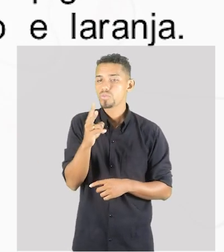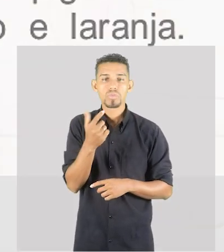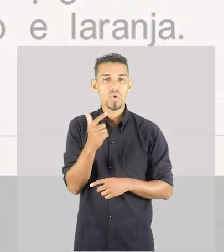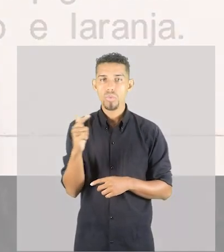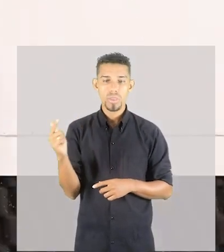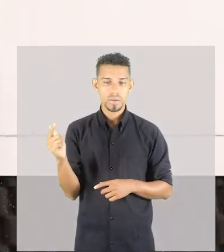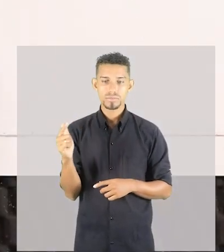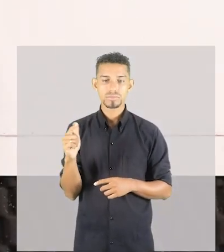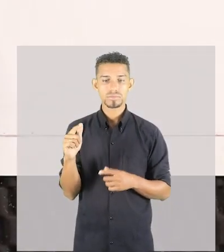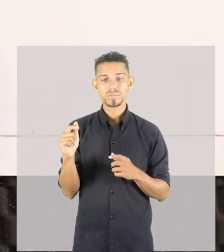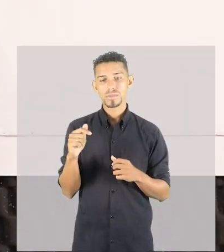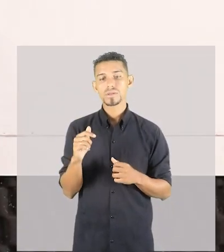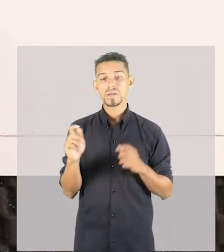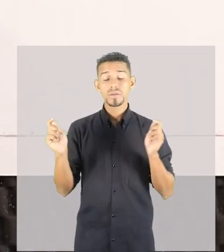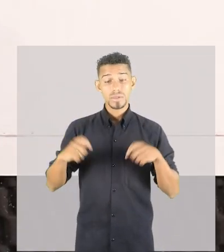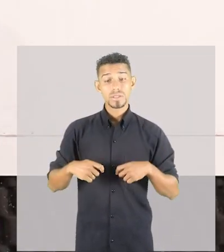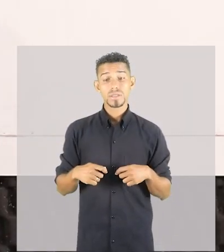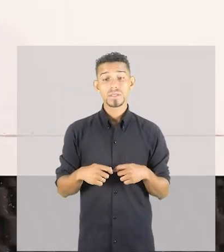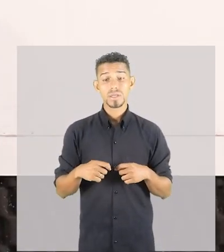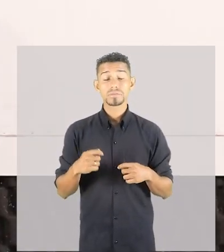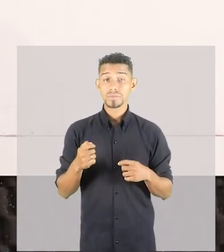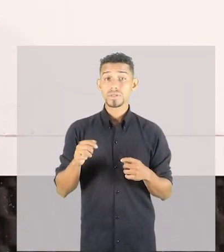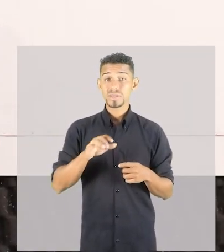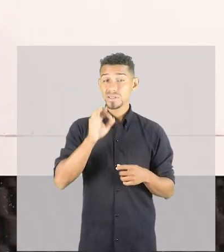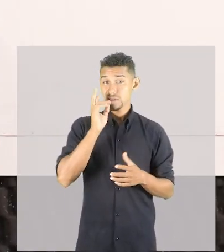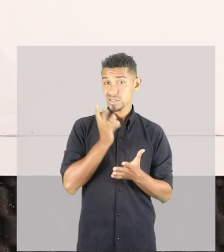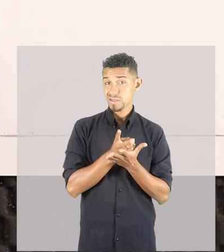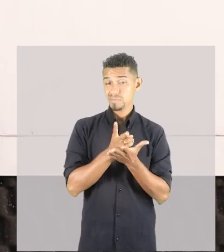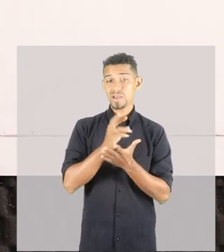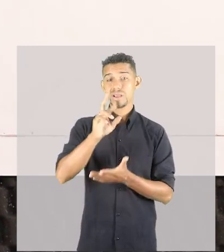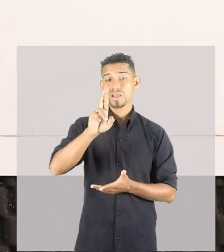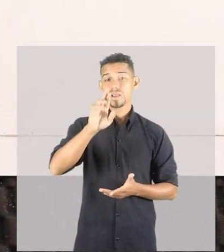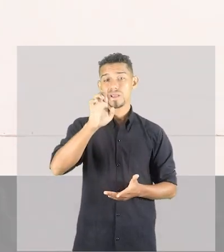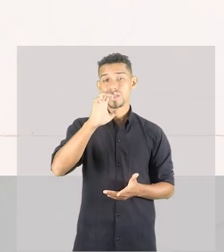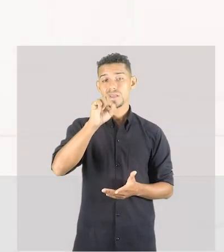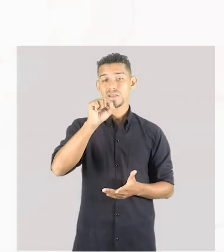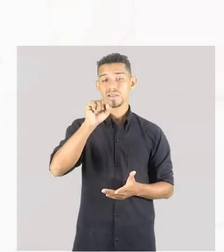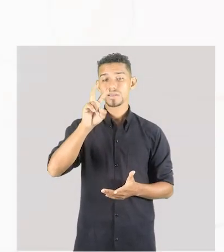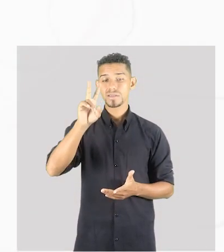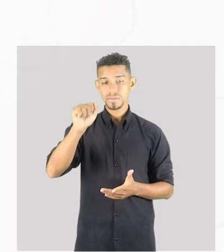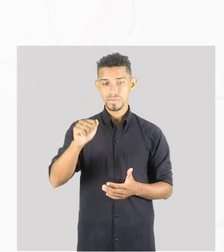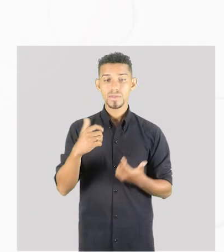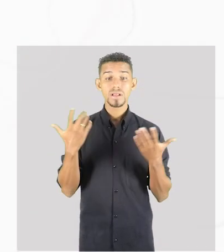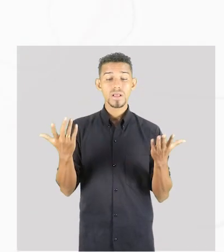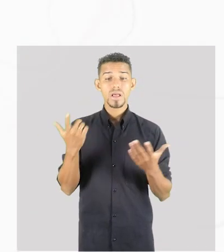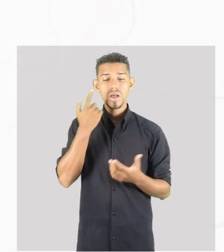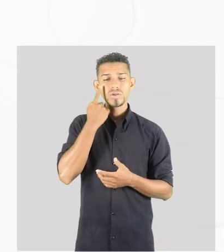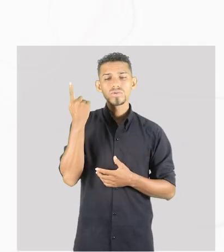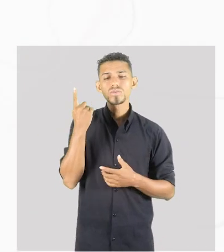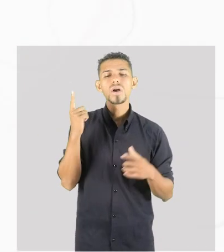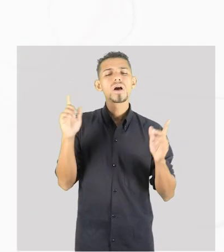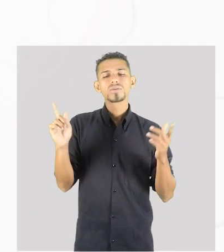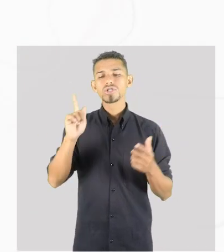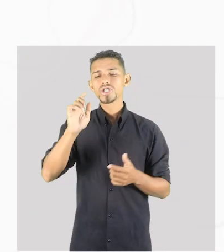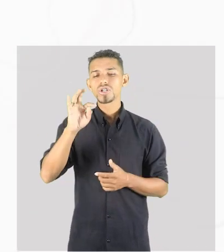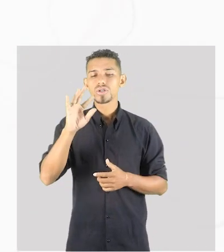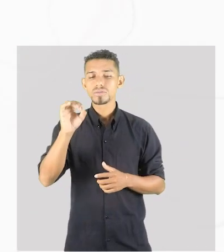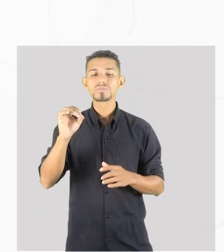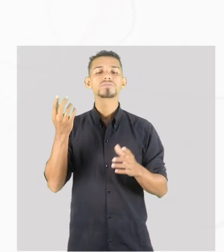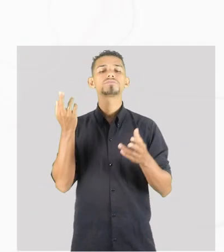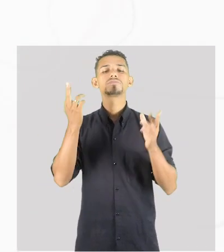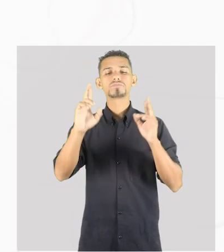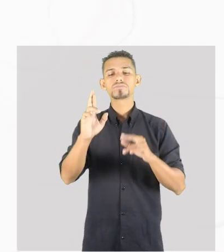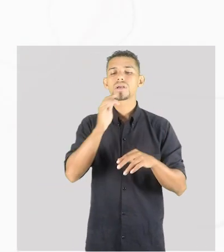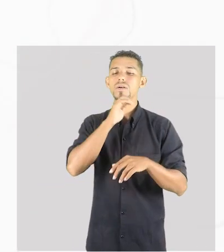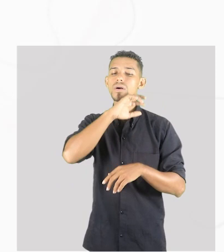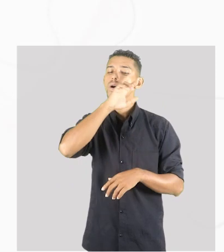essa cobra albina ela tem que ser, né, inteiramente ali recessiva. Assinale a alternativa na qual os genótipos apresentam respectivamente